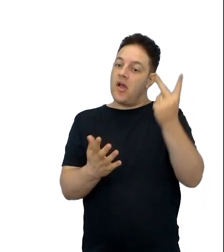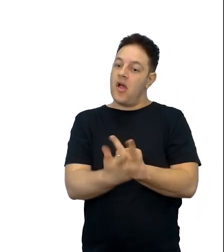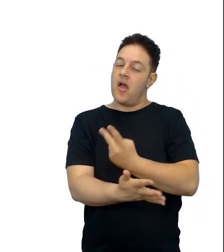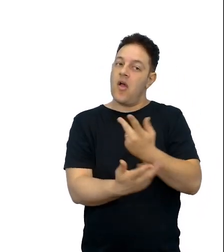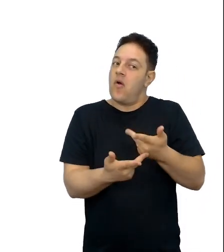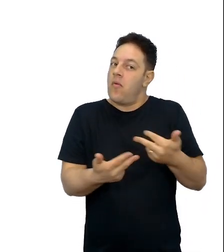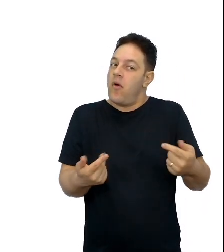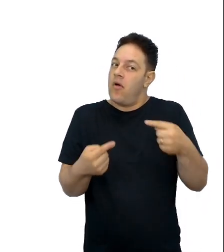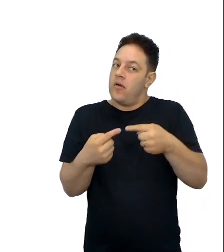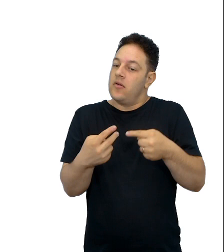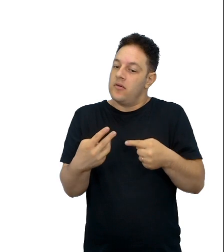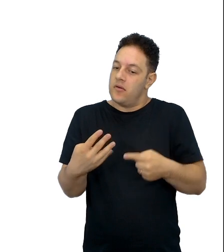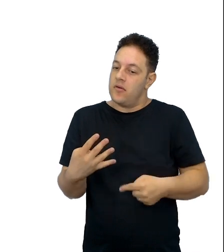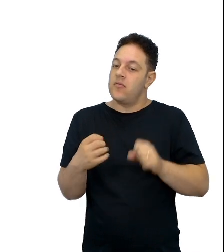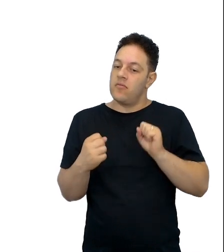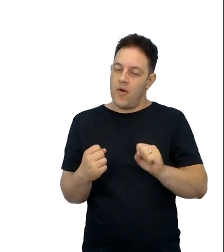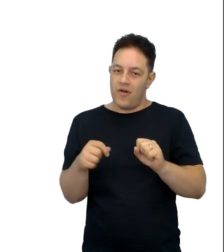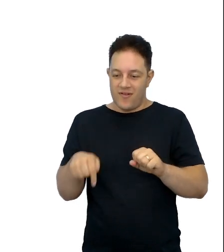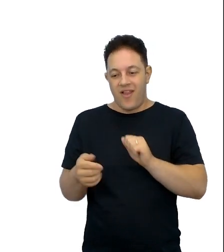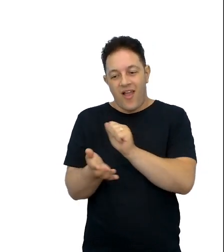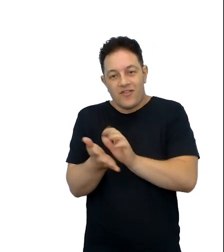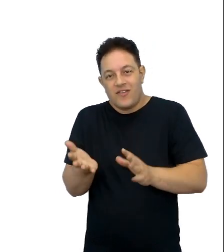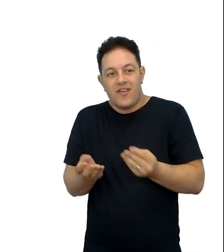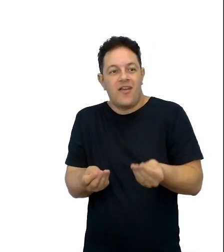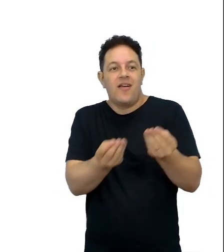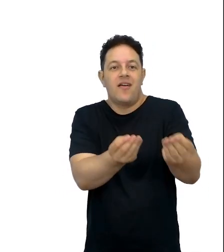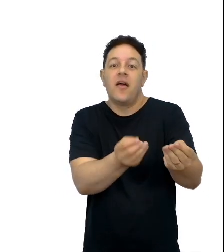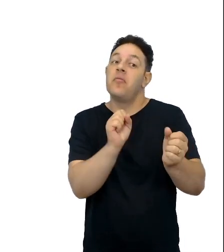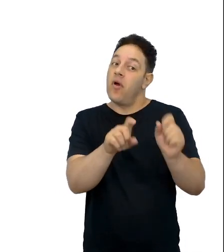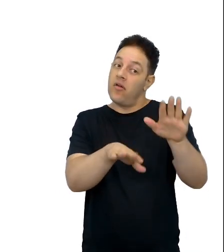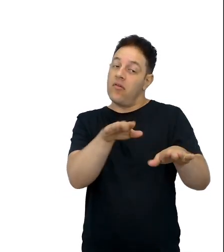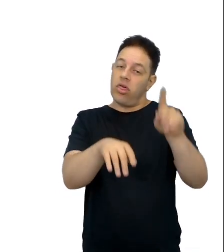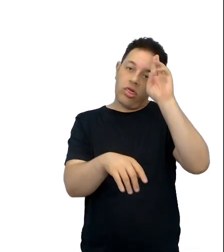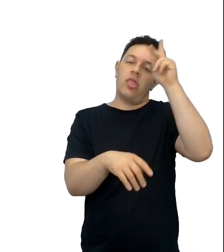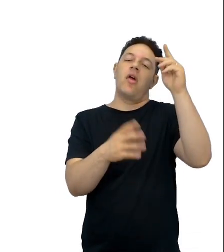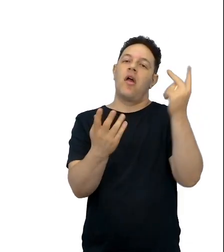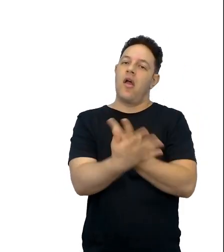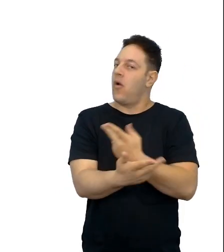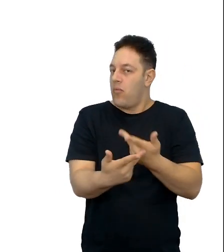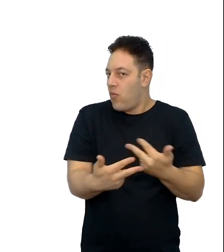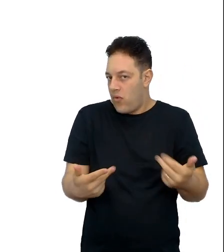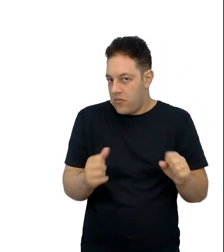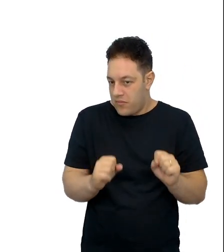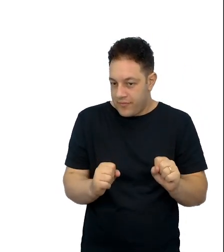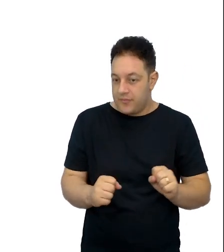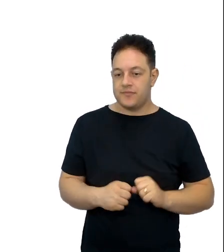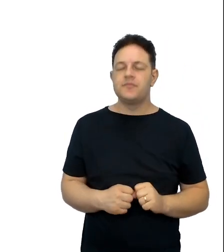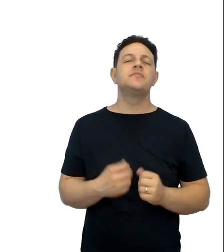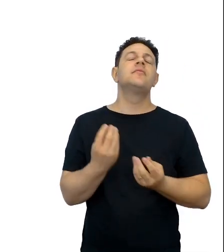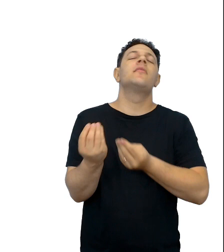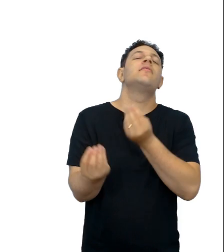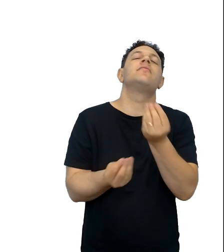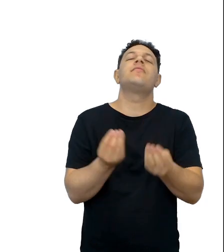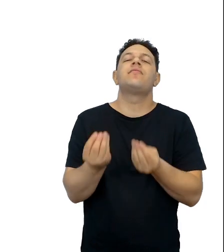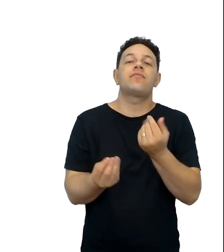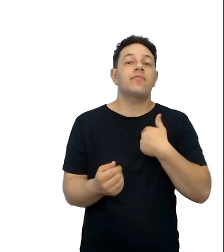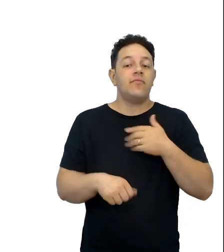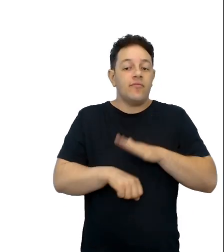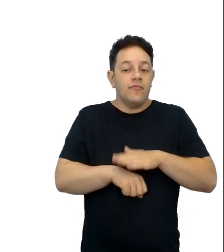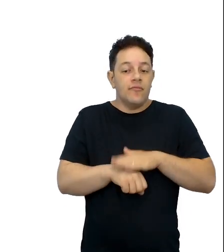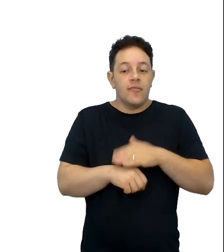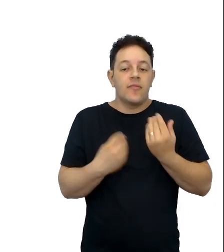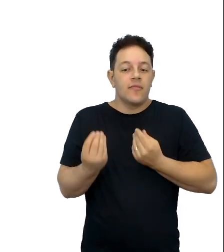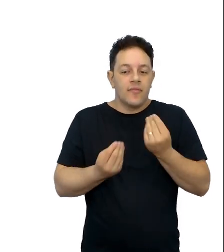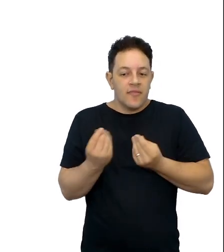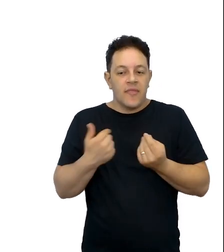eles têm em relação àquele objeto matemático que eu estou estudando. E de que forma eu posso